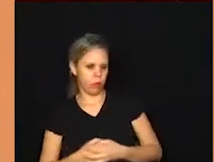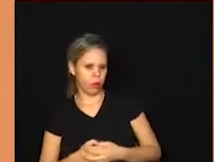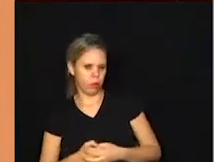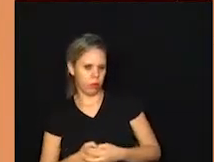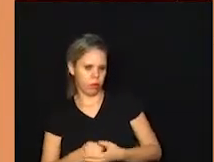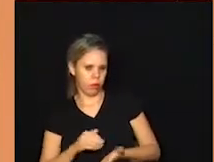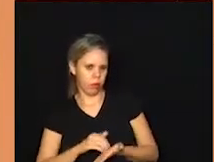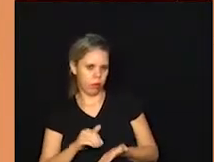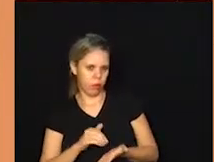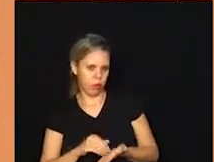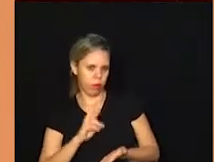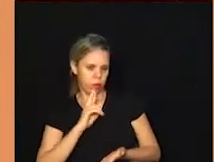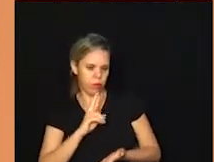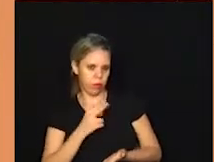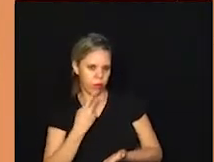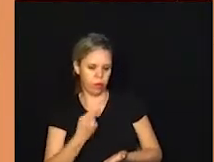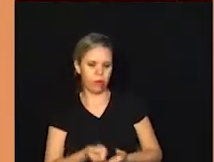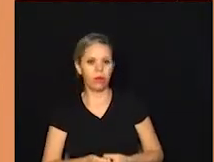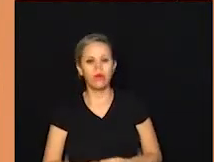Secretária.